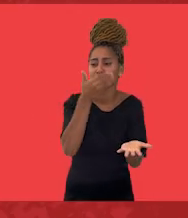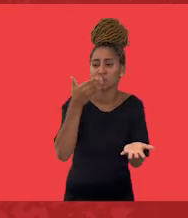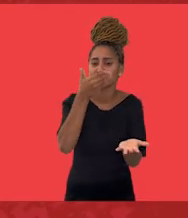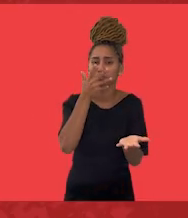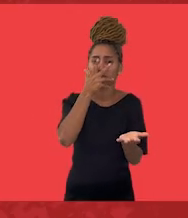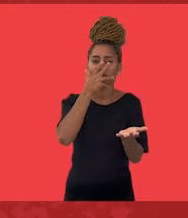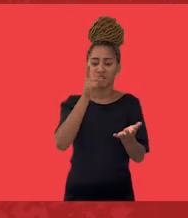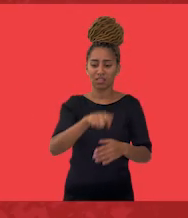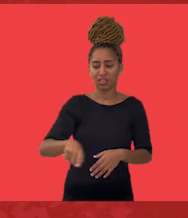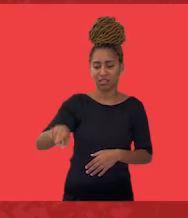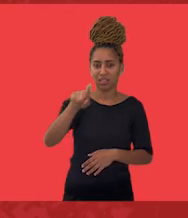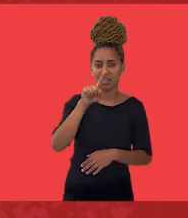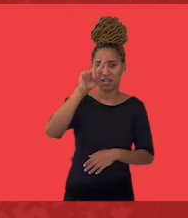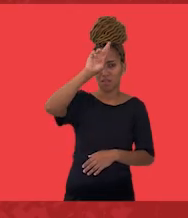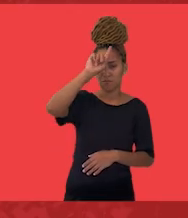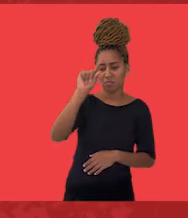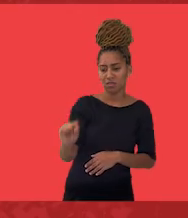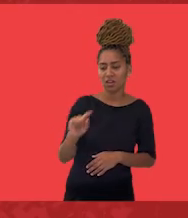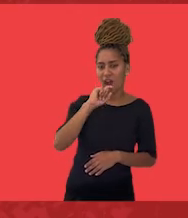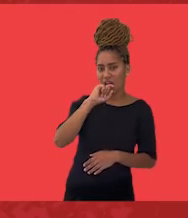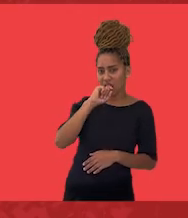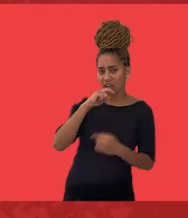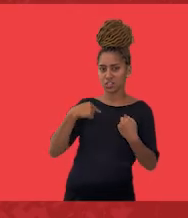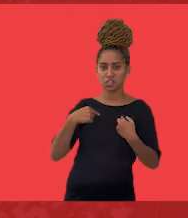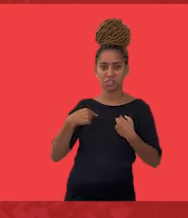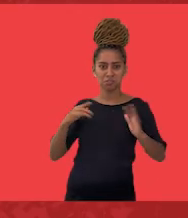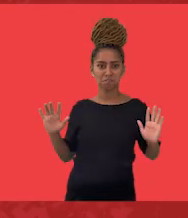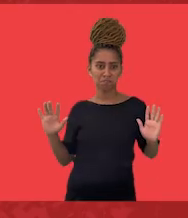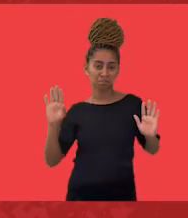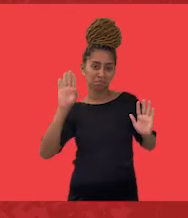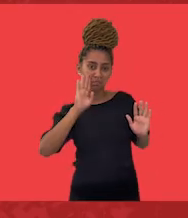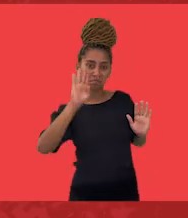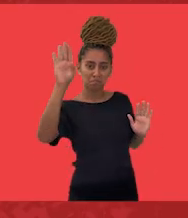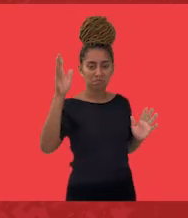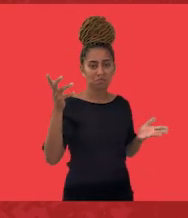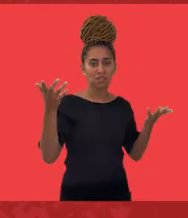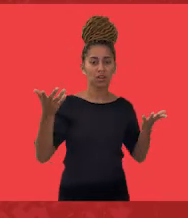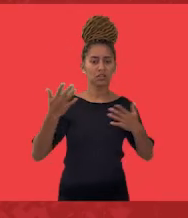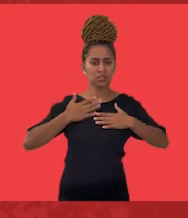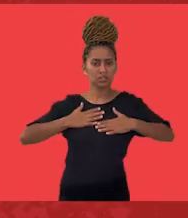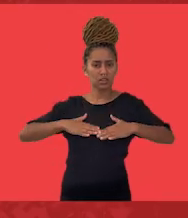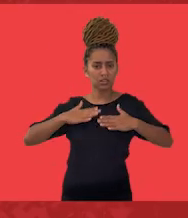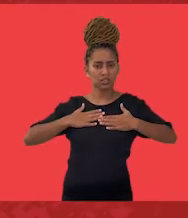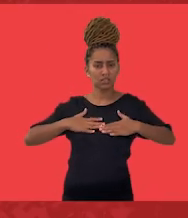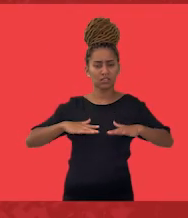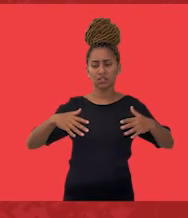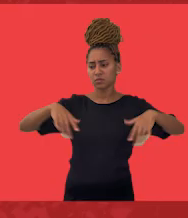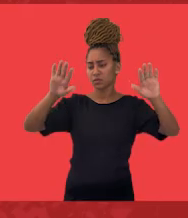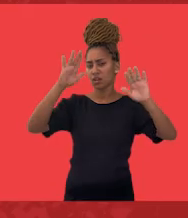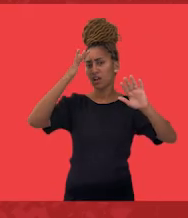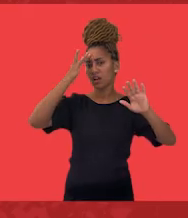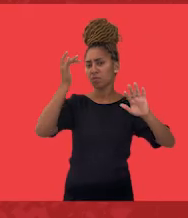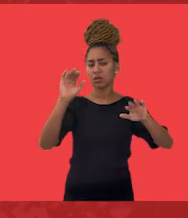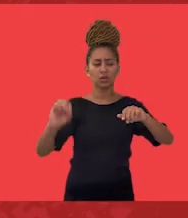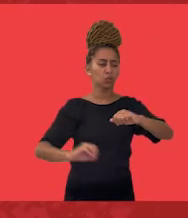papel, estaria engordurado de pastel e Coca-Cola. Afinal, o que mata mais? Cigarro